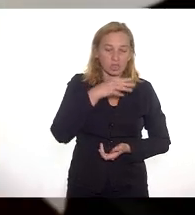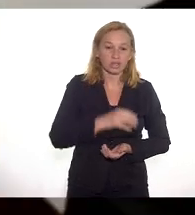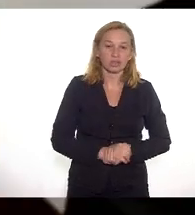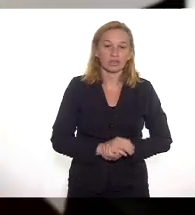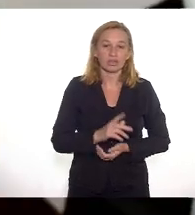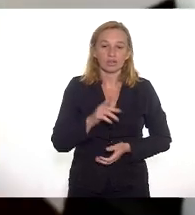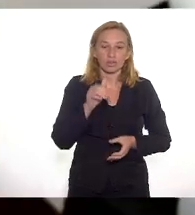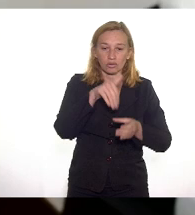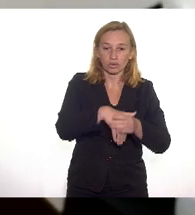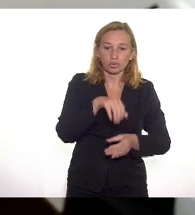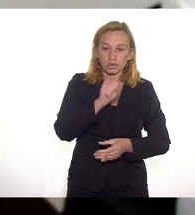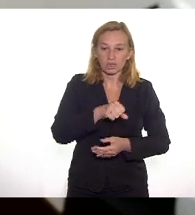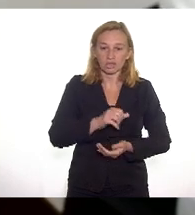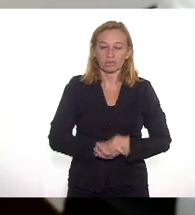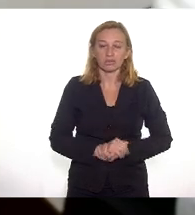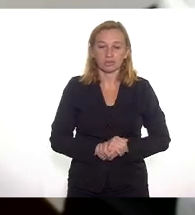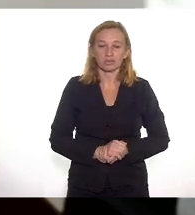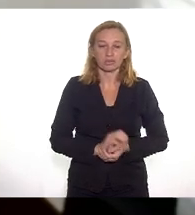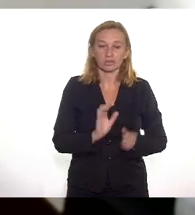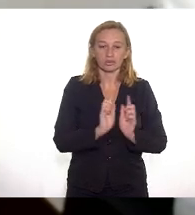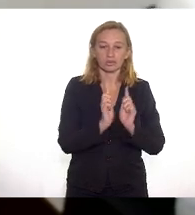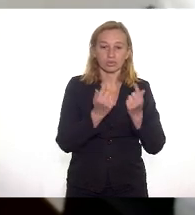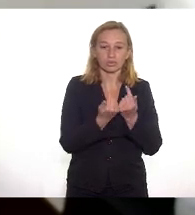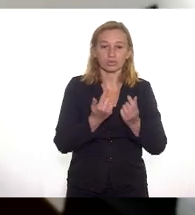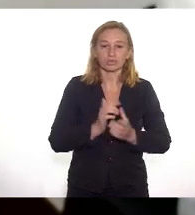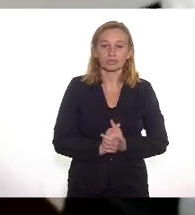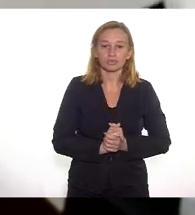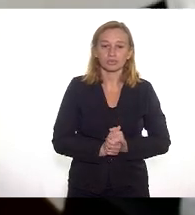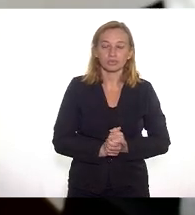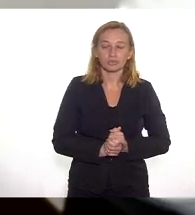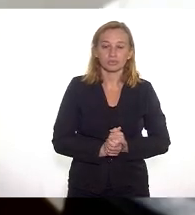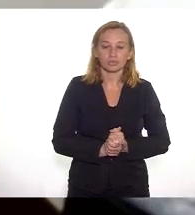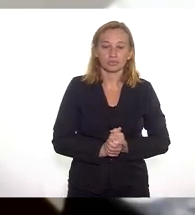Deputado Chiquinho da Mangueira votou sim no grupo.